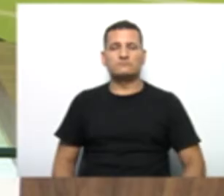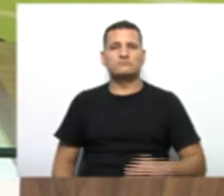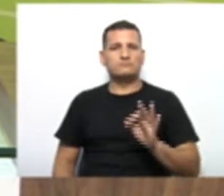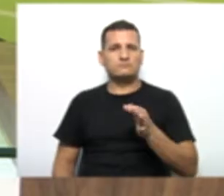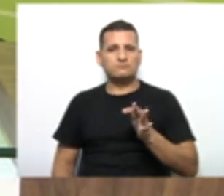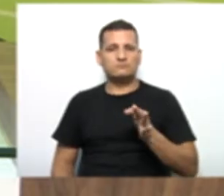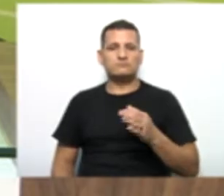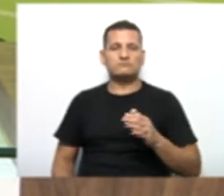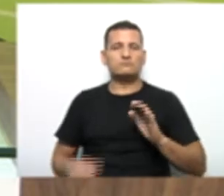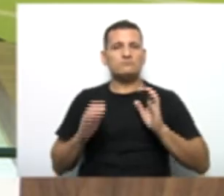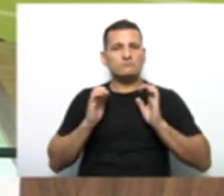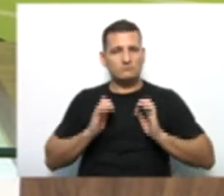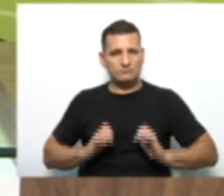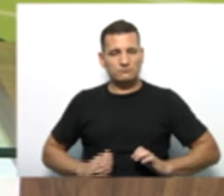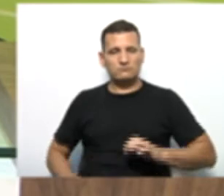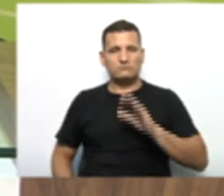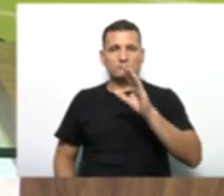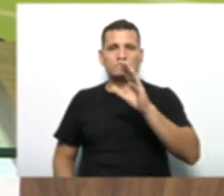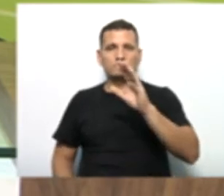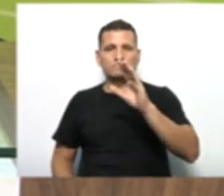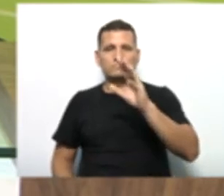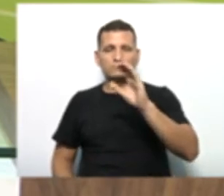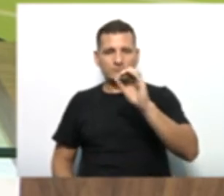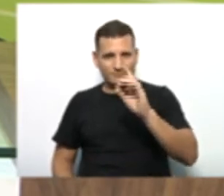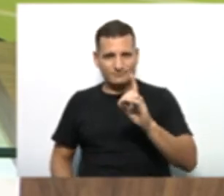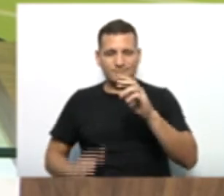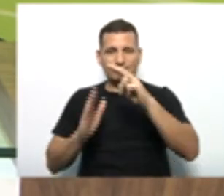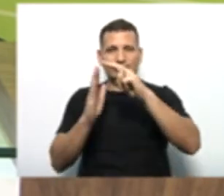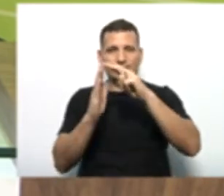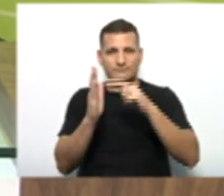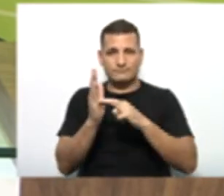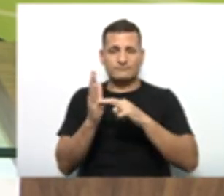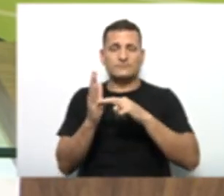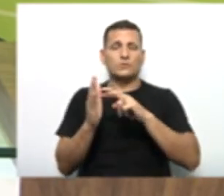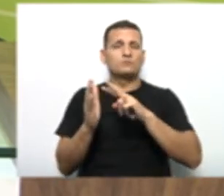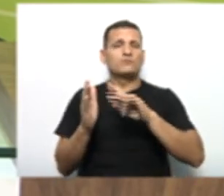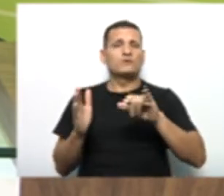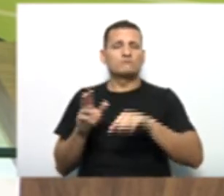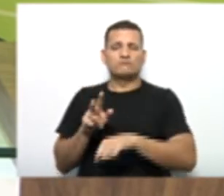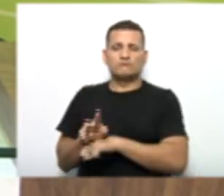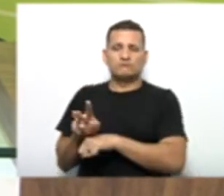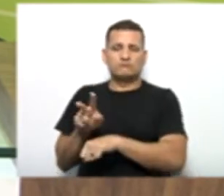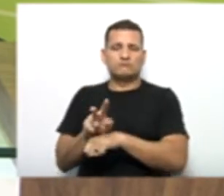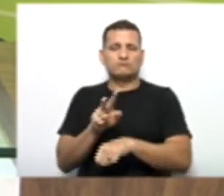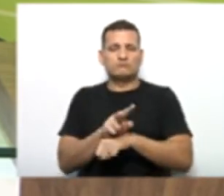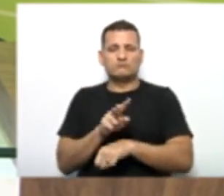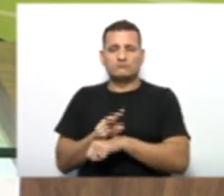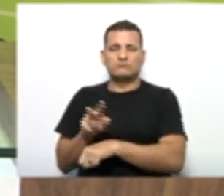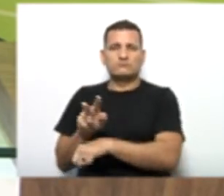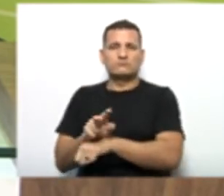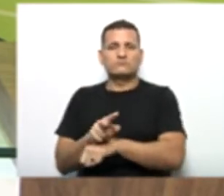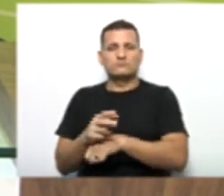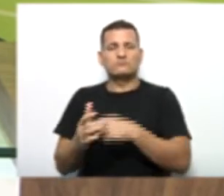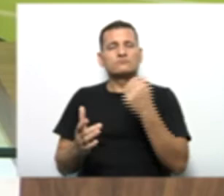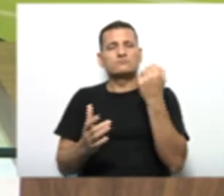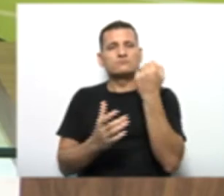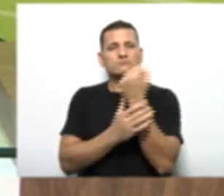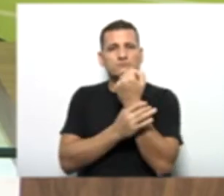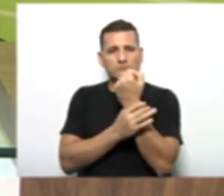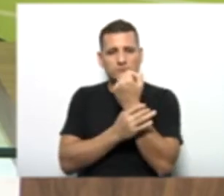de ética, como o professor Wesley falou, ele vai proteger e ele vai garantir um